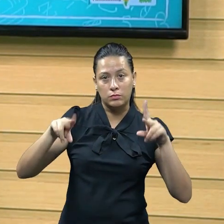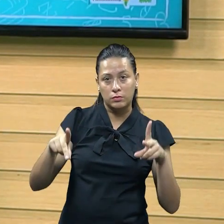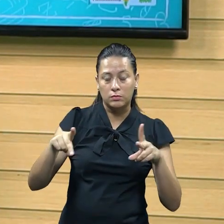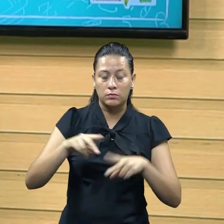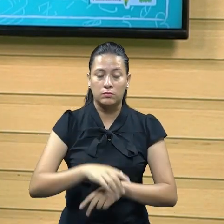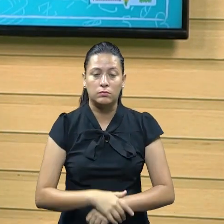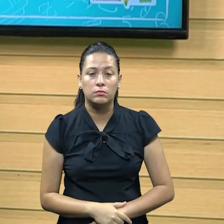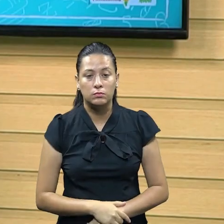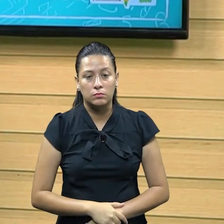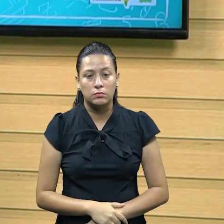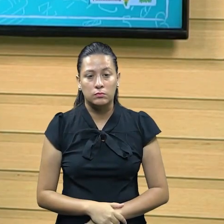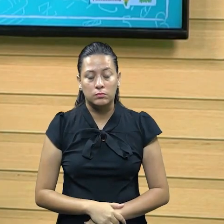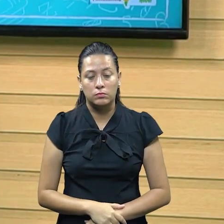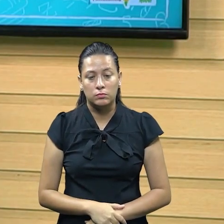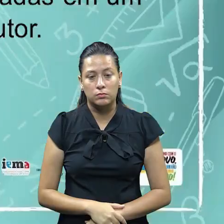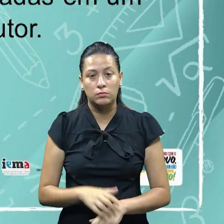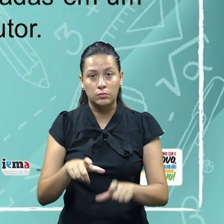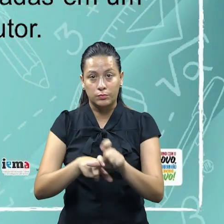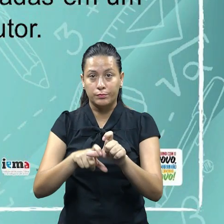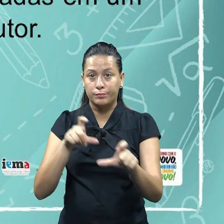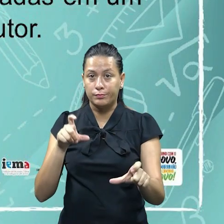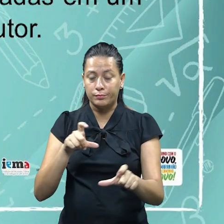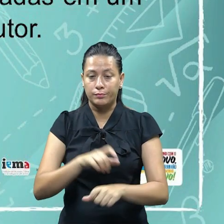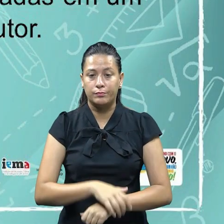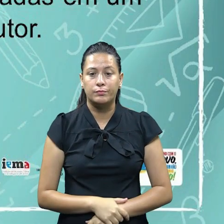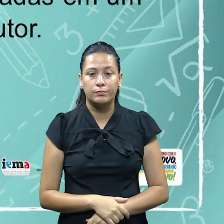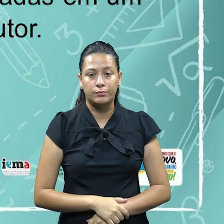condutor individual, um condutor independente.